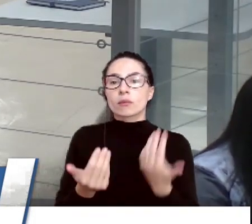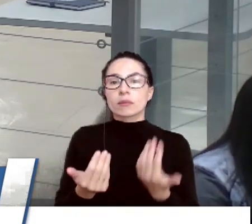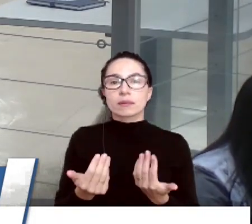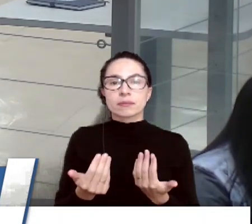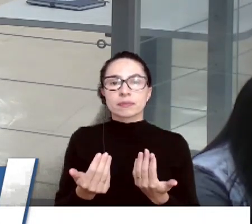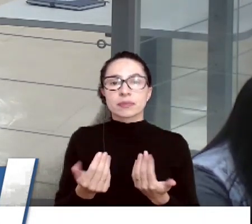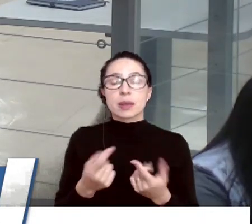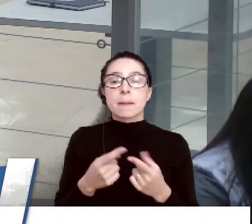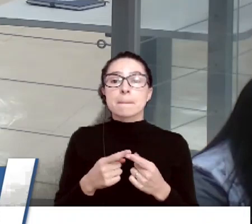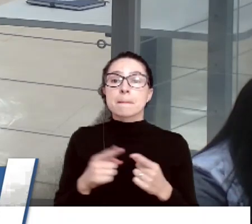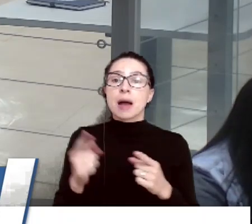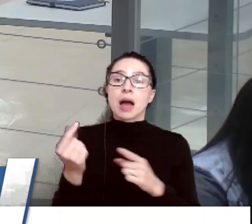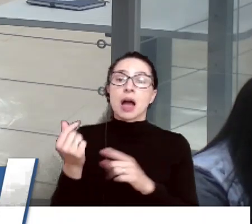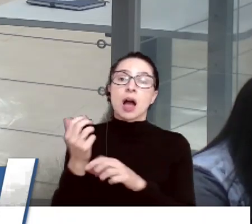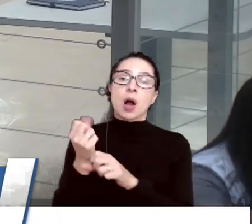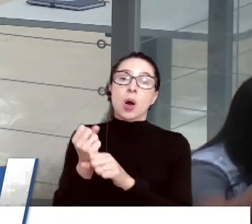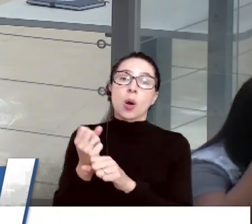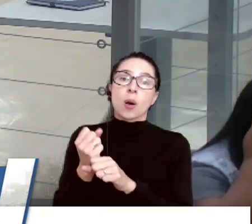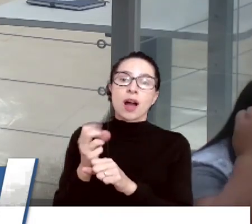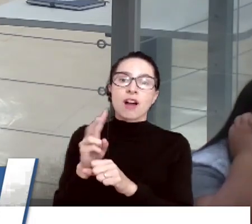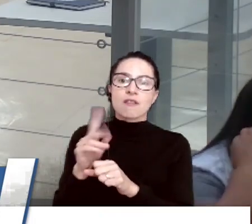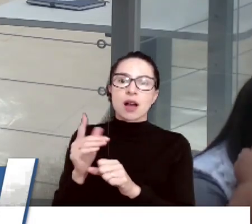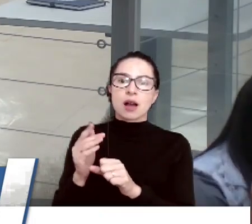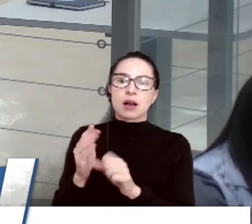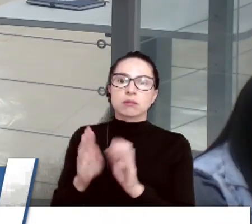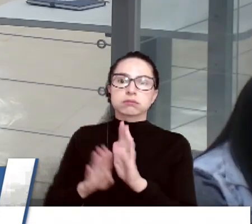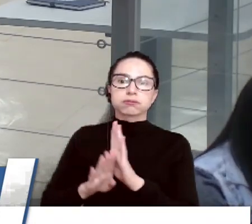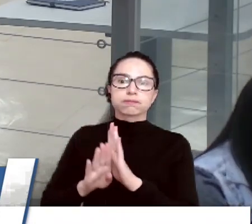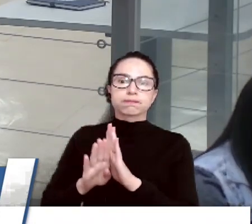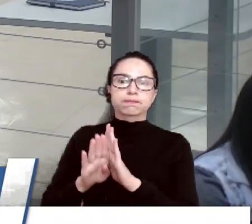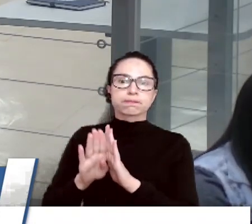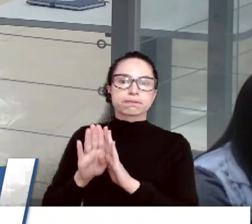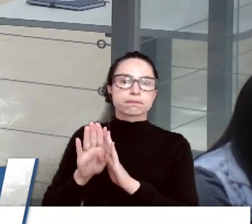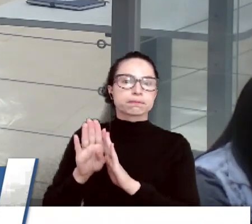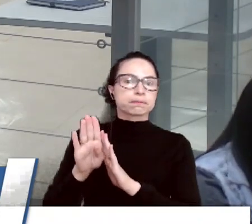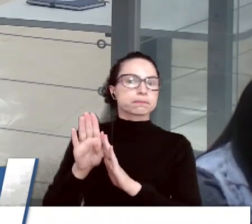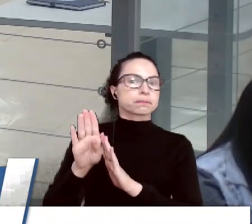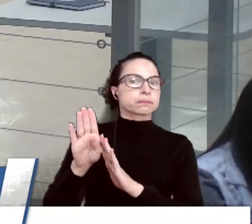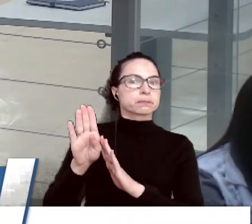Só que na contabilidade aquilo vai aumentando, de tal forma